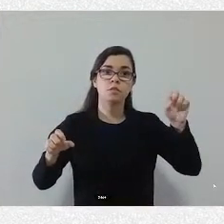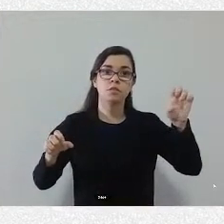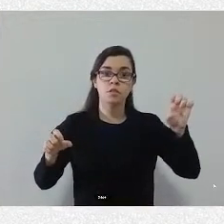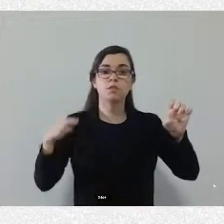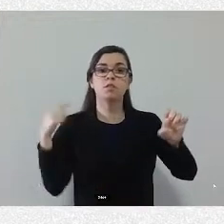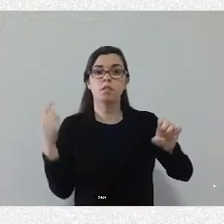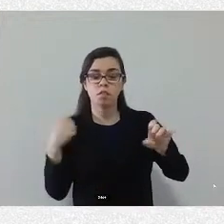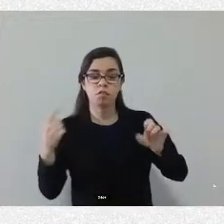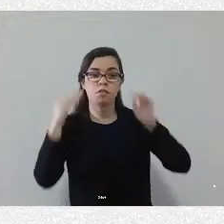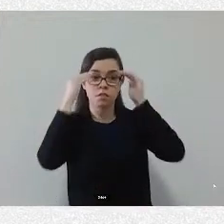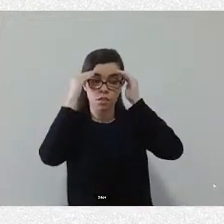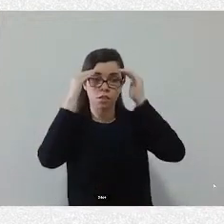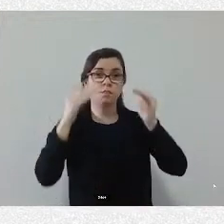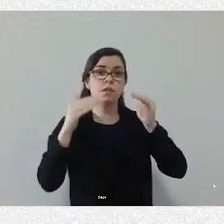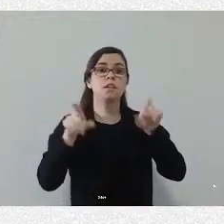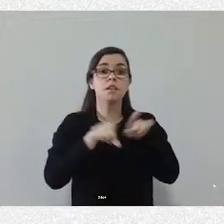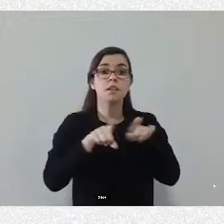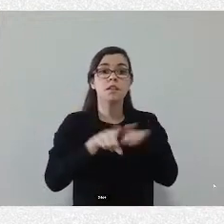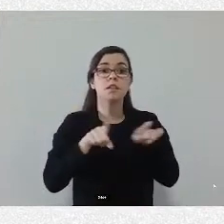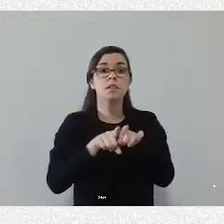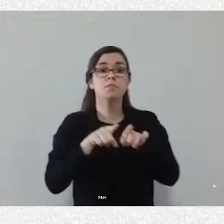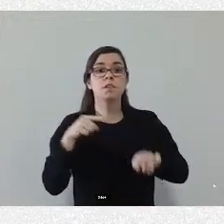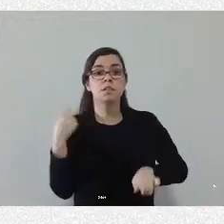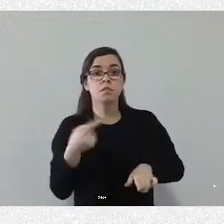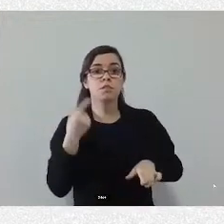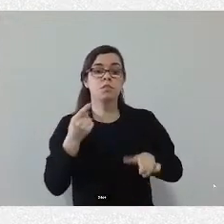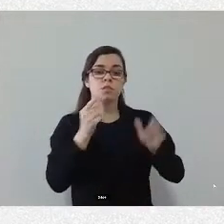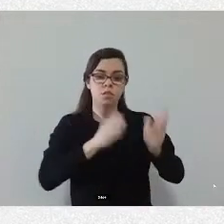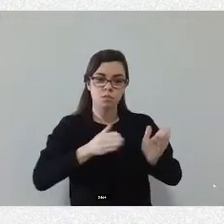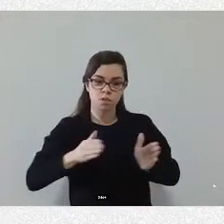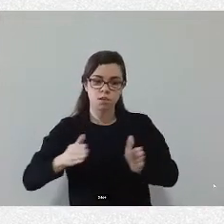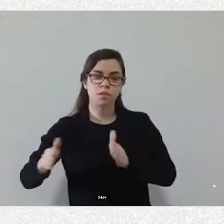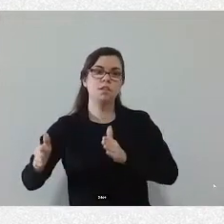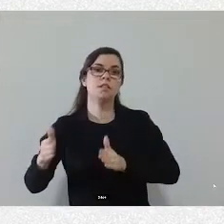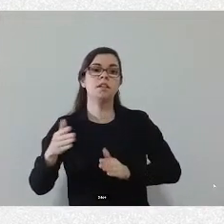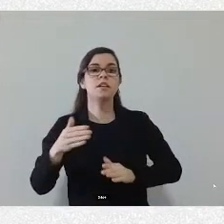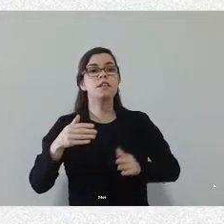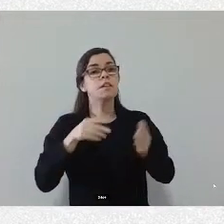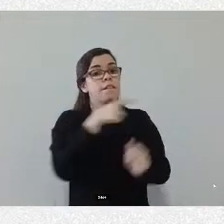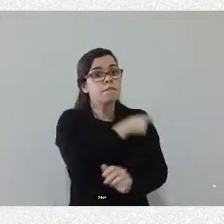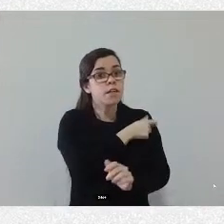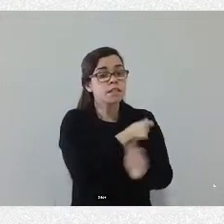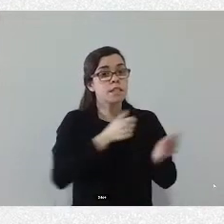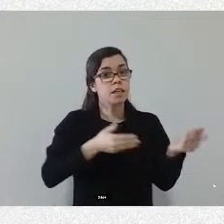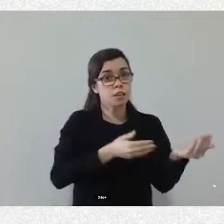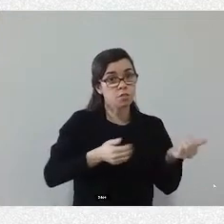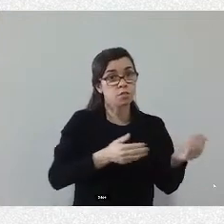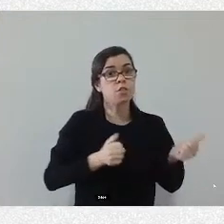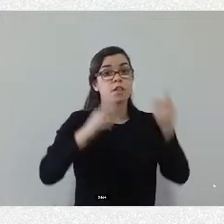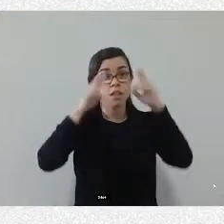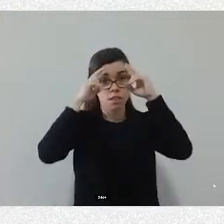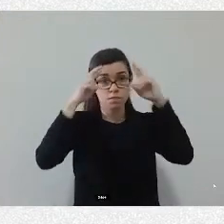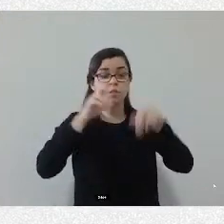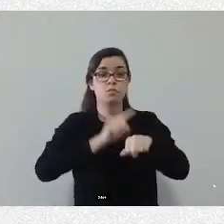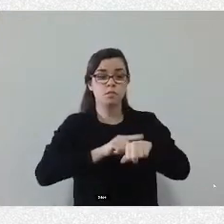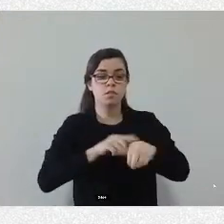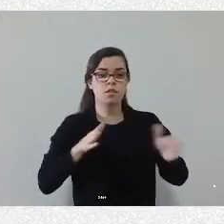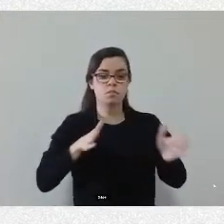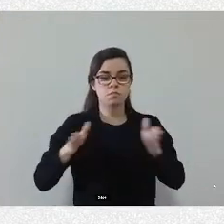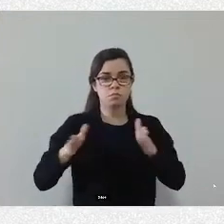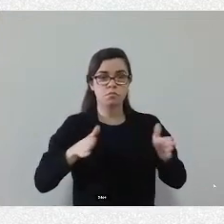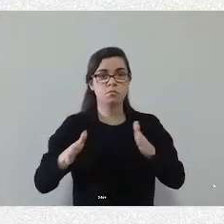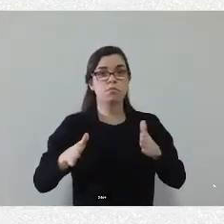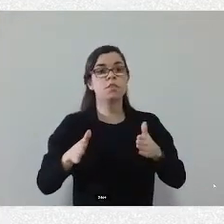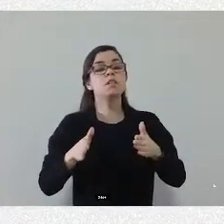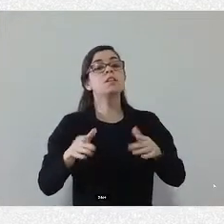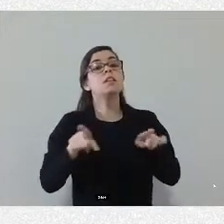programando a segunda dose dos adolescentes, respeitando esse tempo de intervalo. Em relação a essas doses, nós